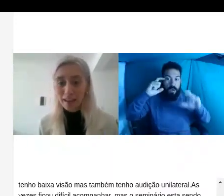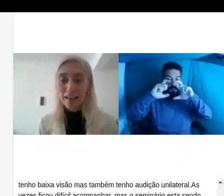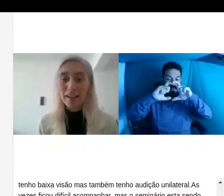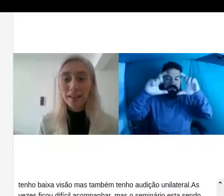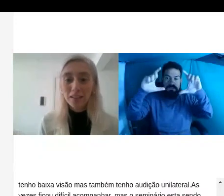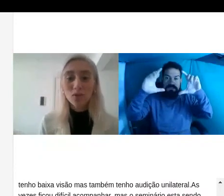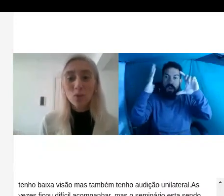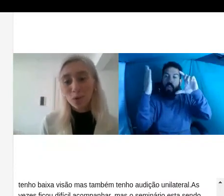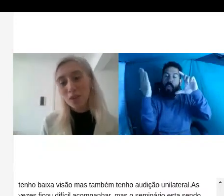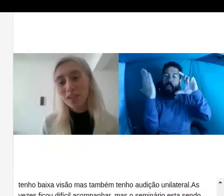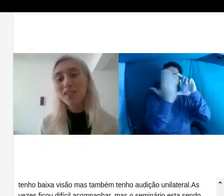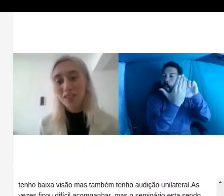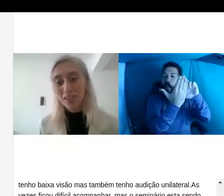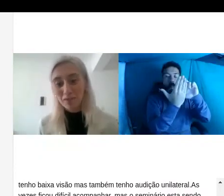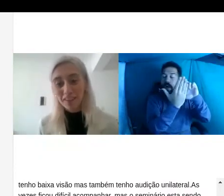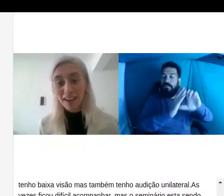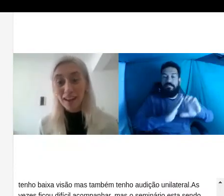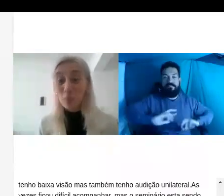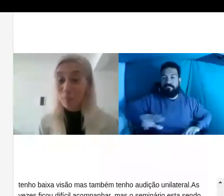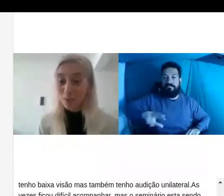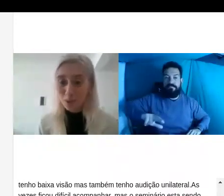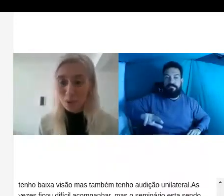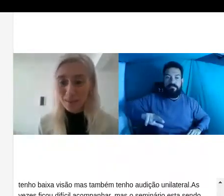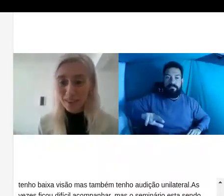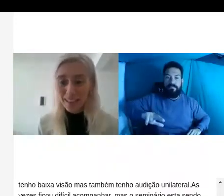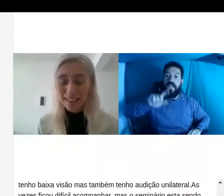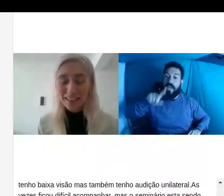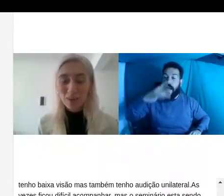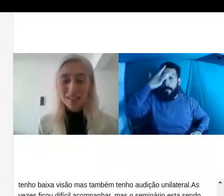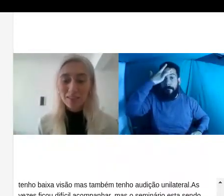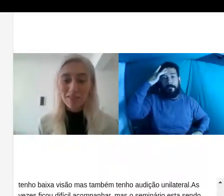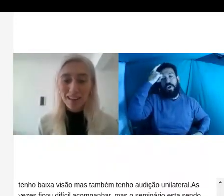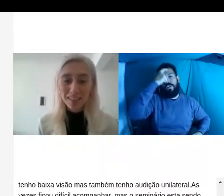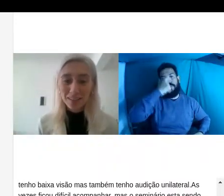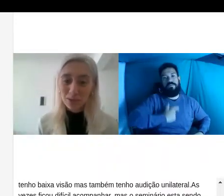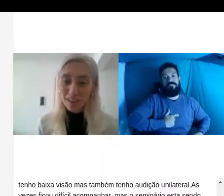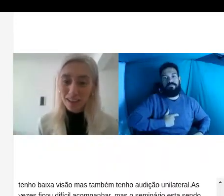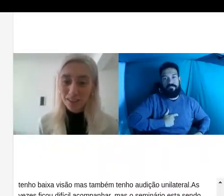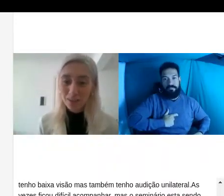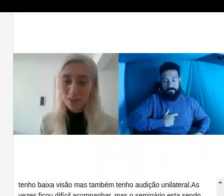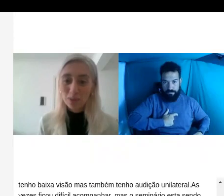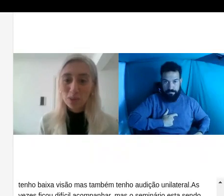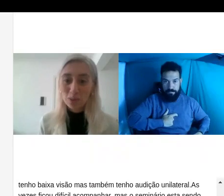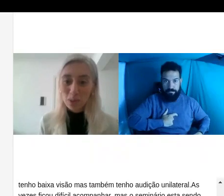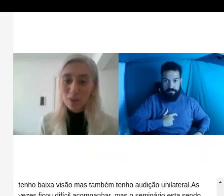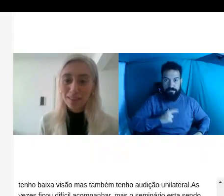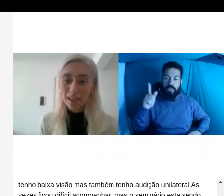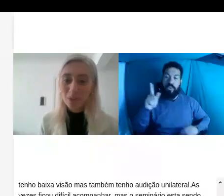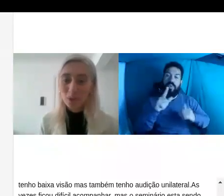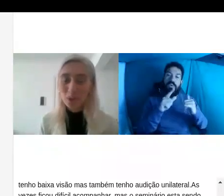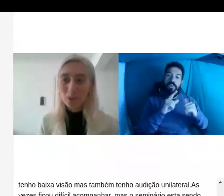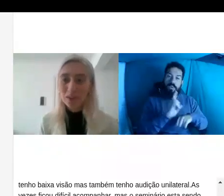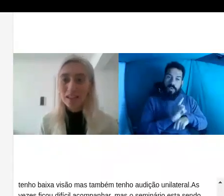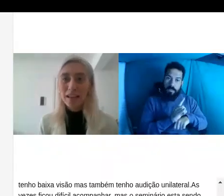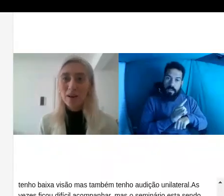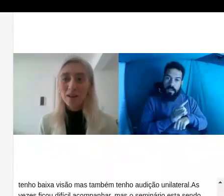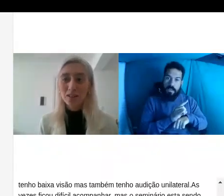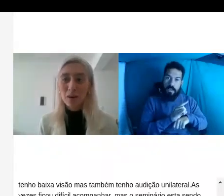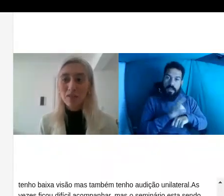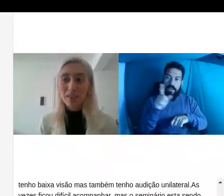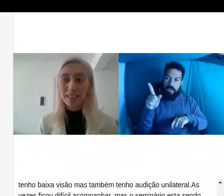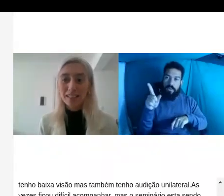Ela, antes do olho gigante que não vê, ela é uma pessoa. Então, essa frase que tu falaste no documentário Todos, eu